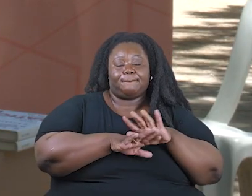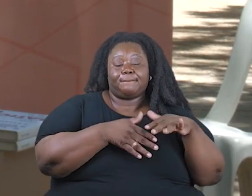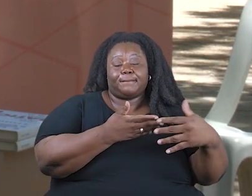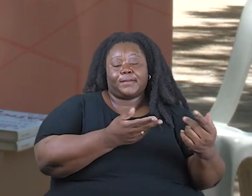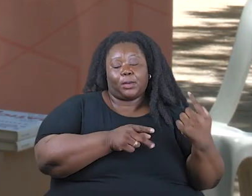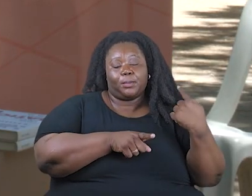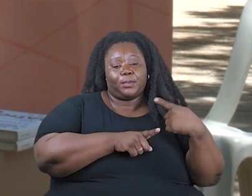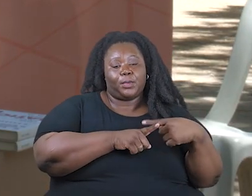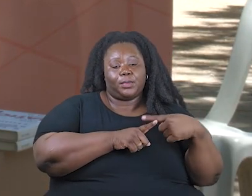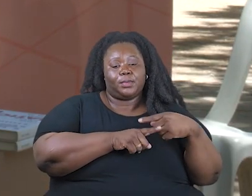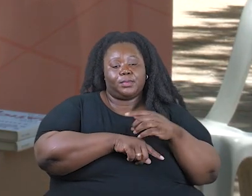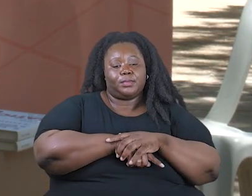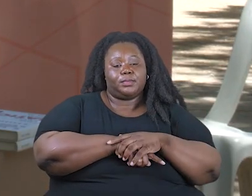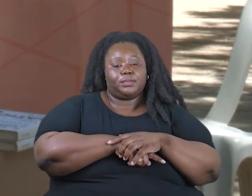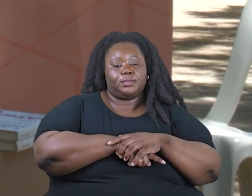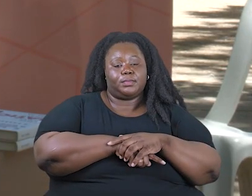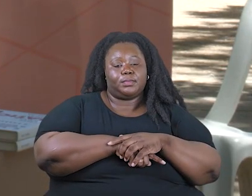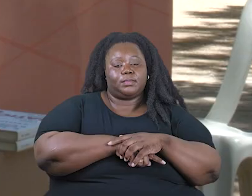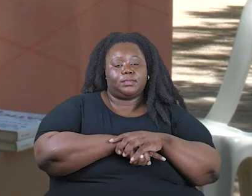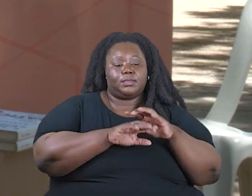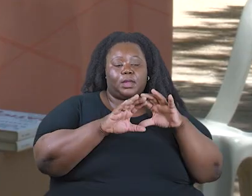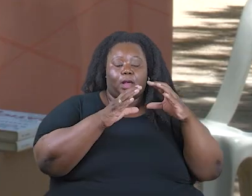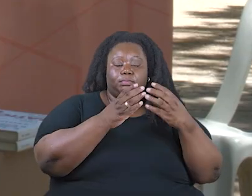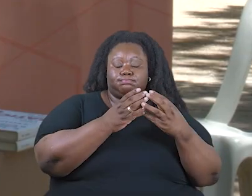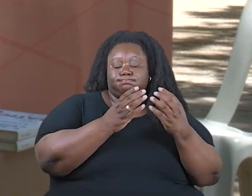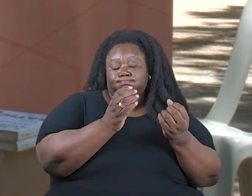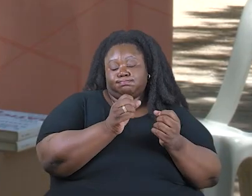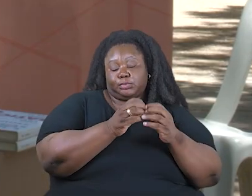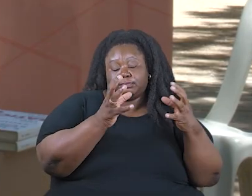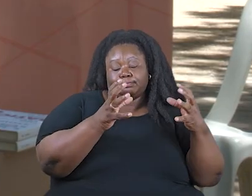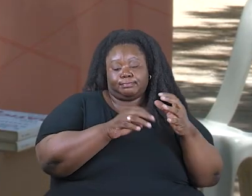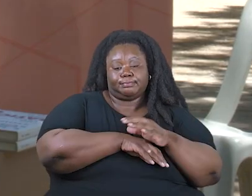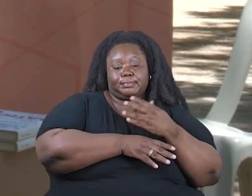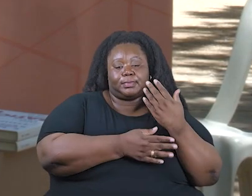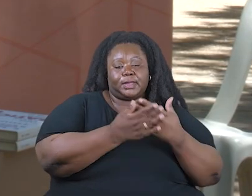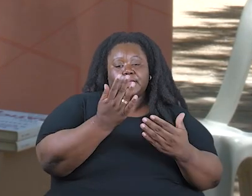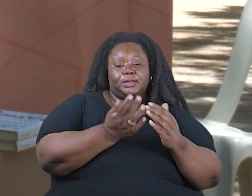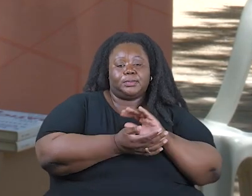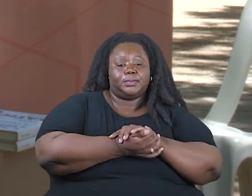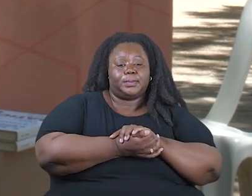E aí, justamente, né, fizeram a bolha explodiu.